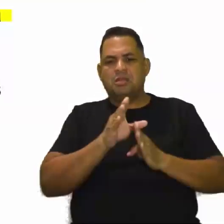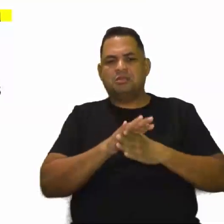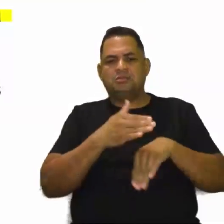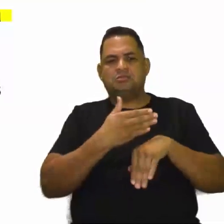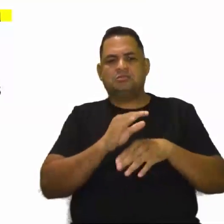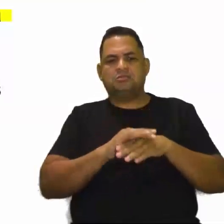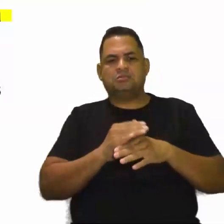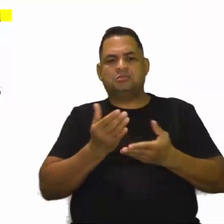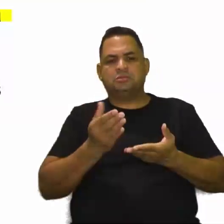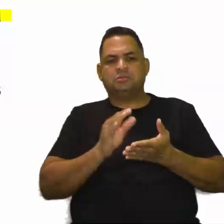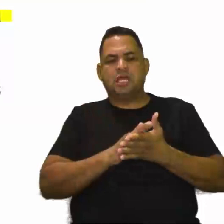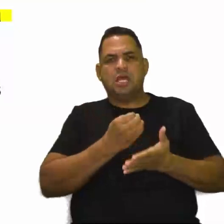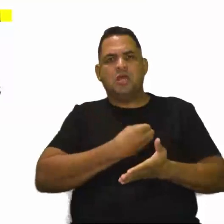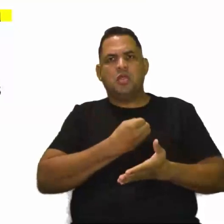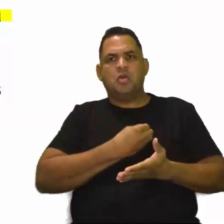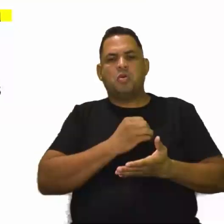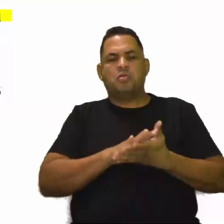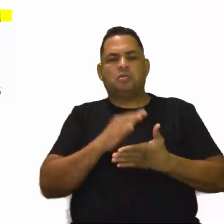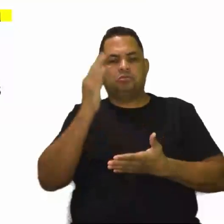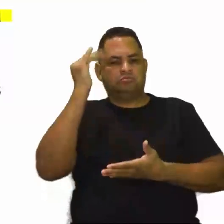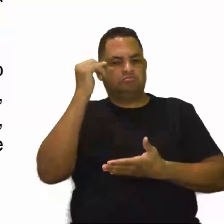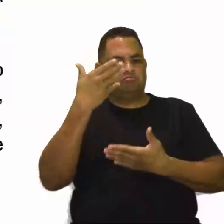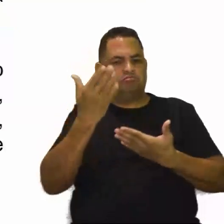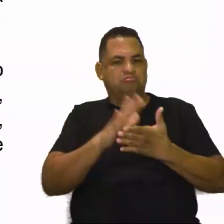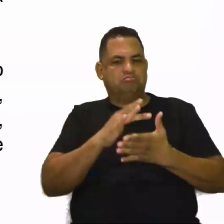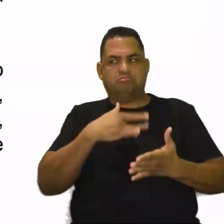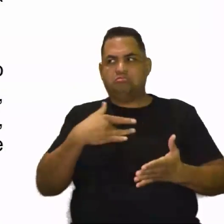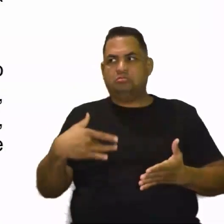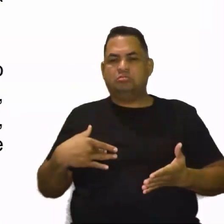e levantamento de indicadores de saúde.